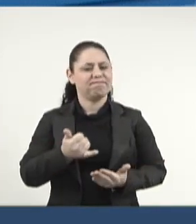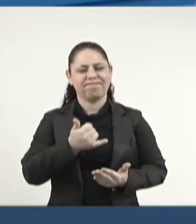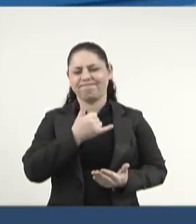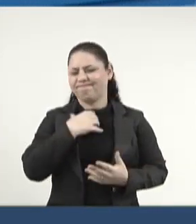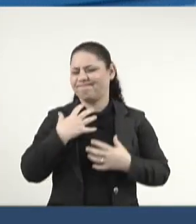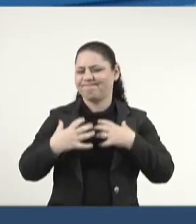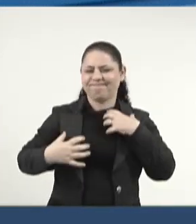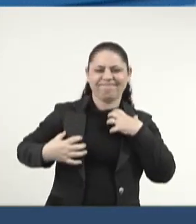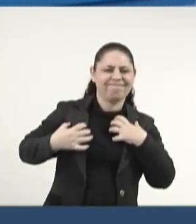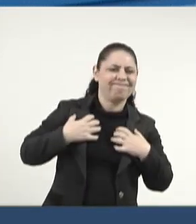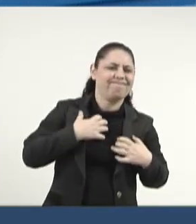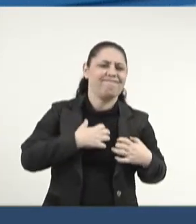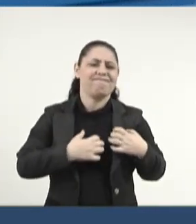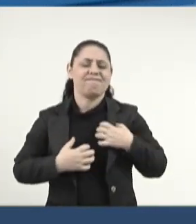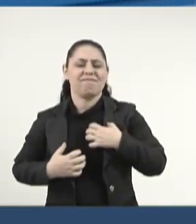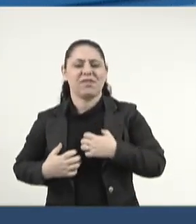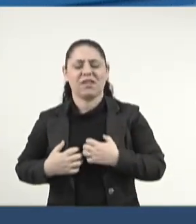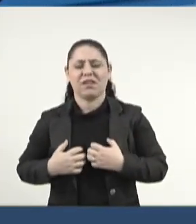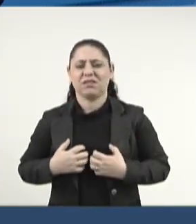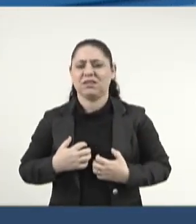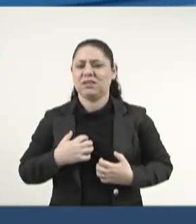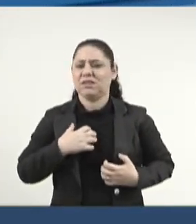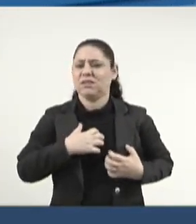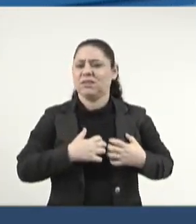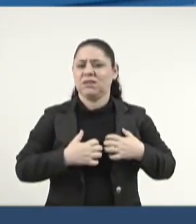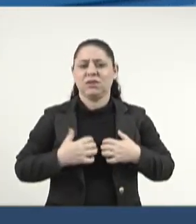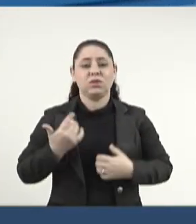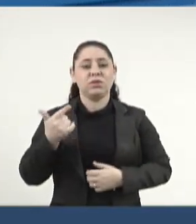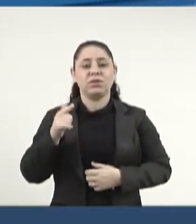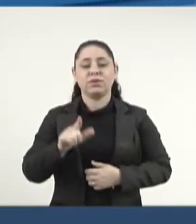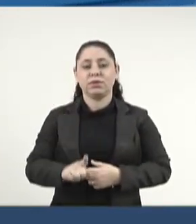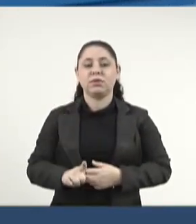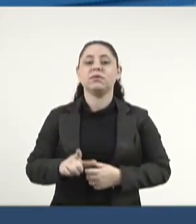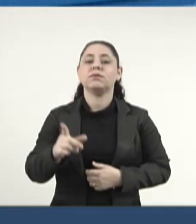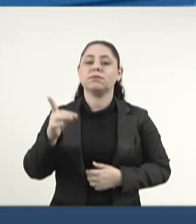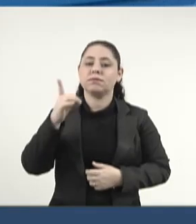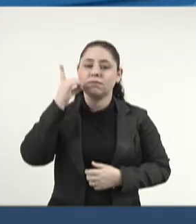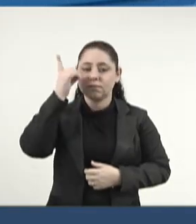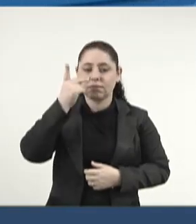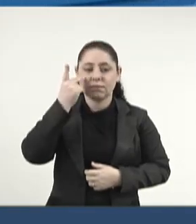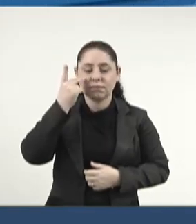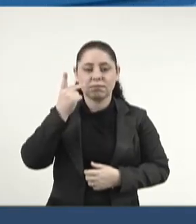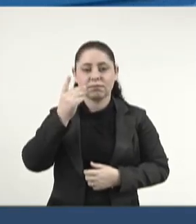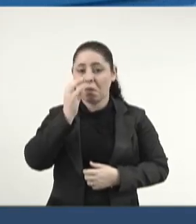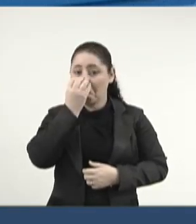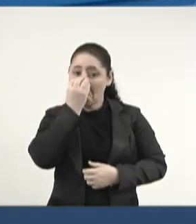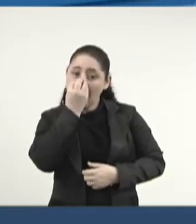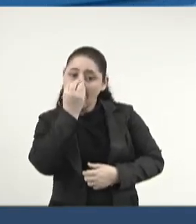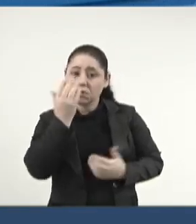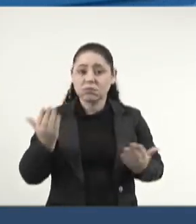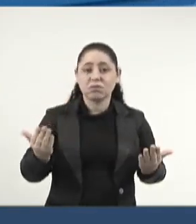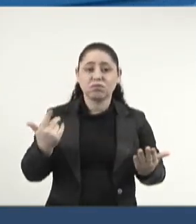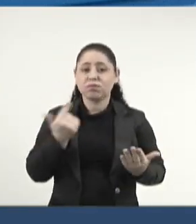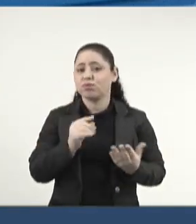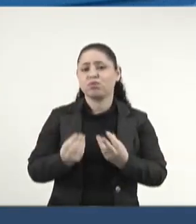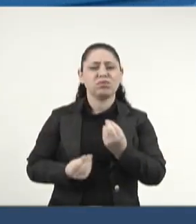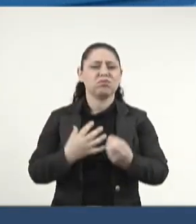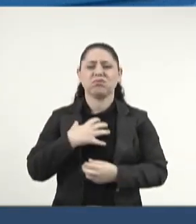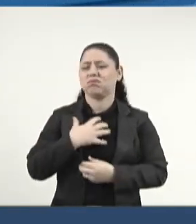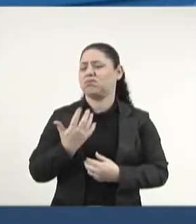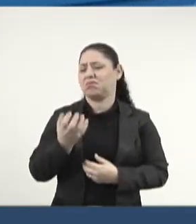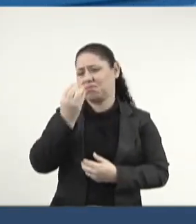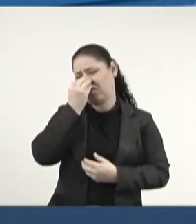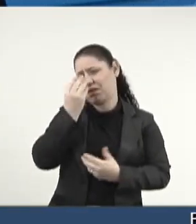que fico triste, fico me sentindo mais uma vez, deputado Pedro Kemp, me sentindo palhaço. Não tem como não sentir